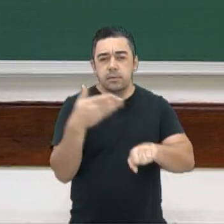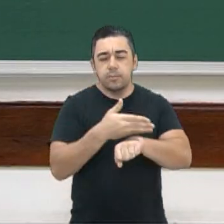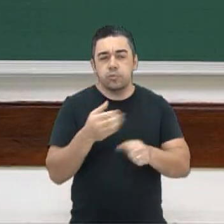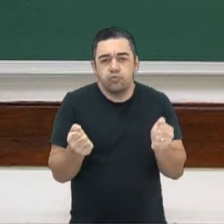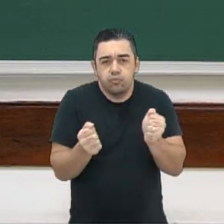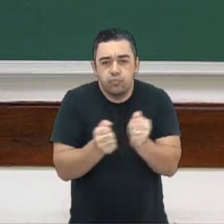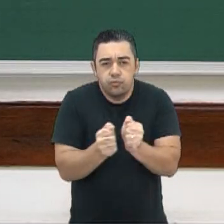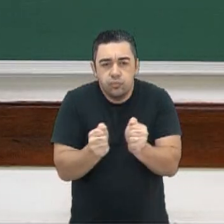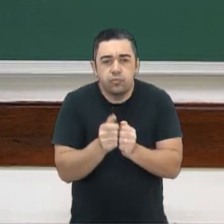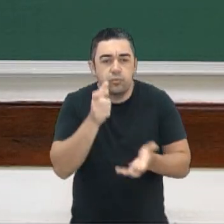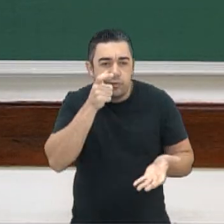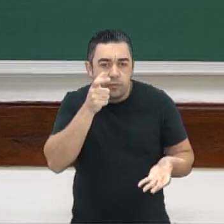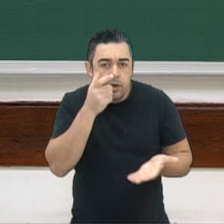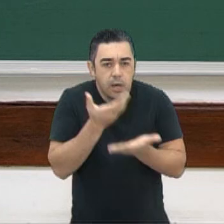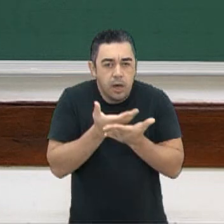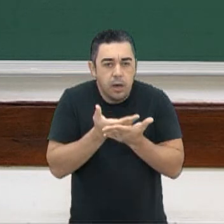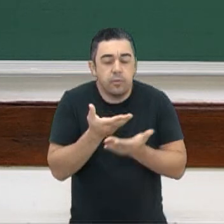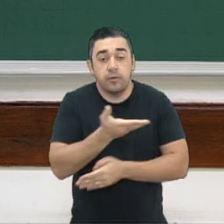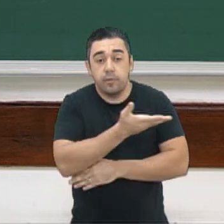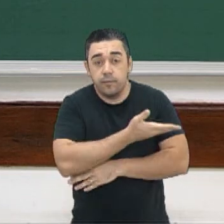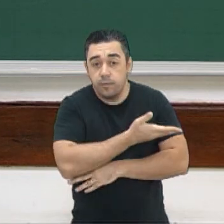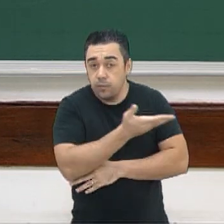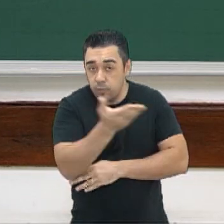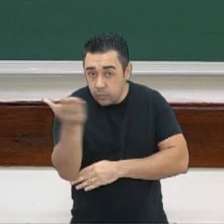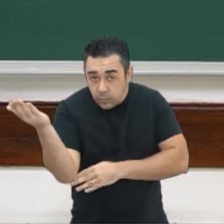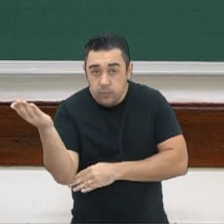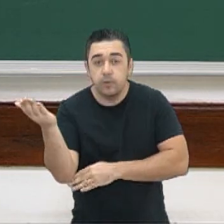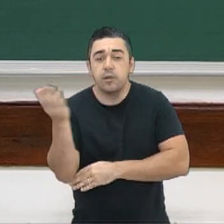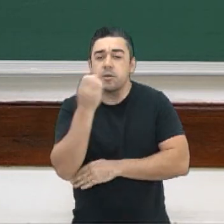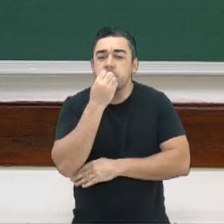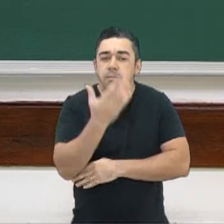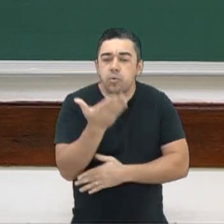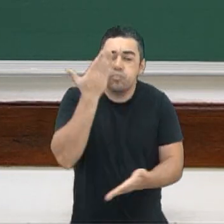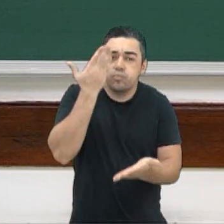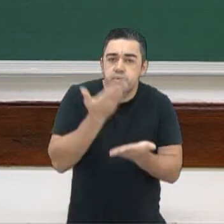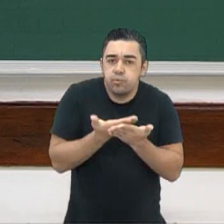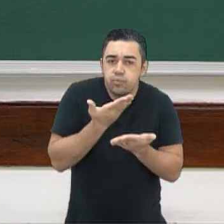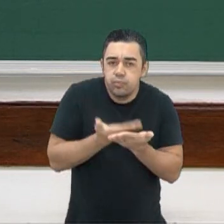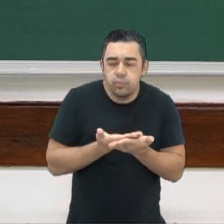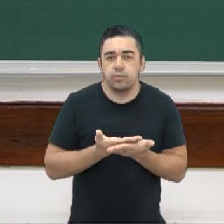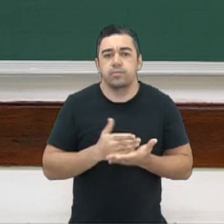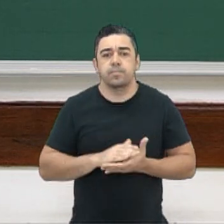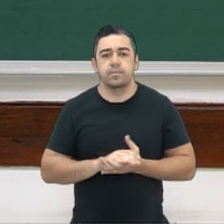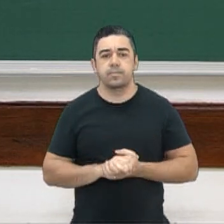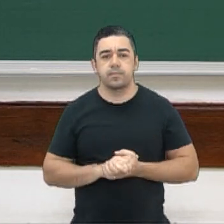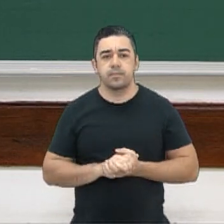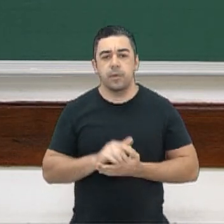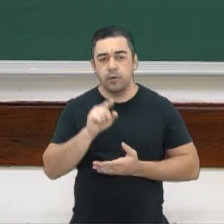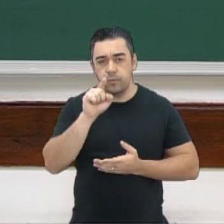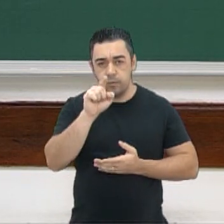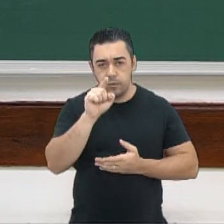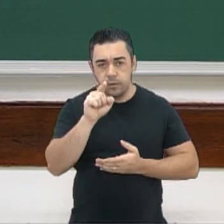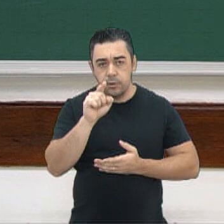gente, desejar a todos bons estudos e, como